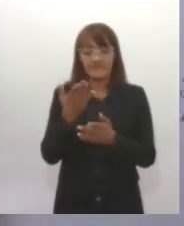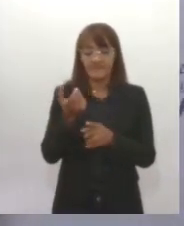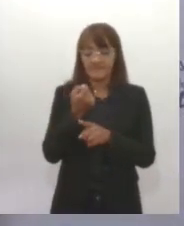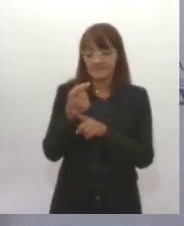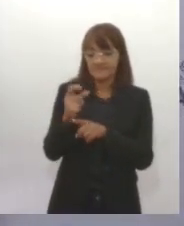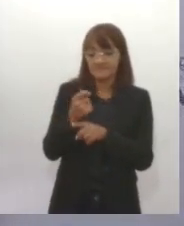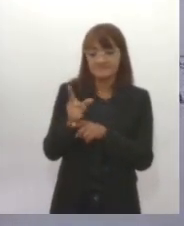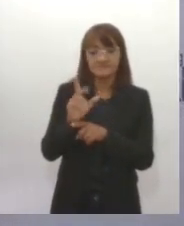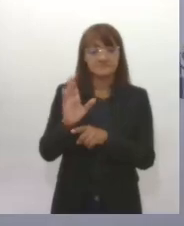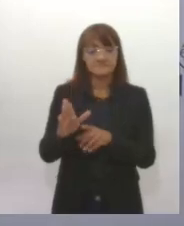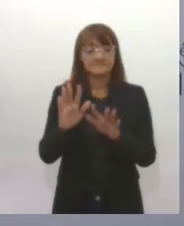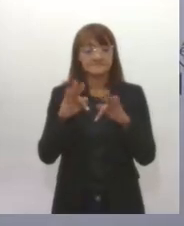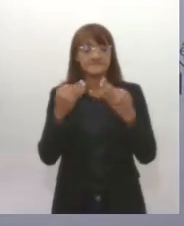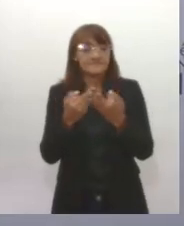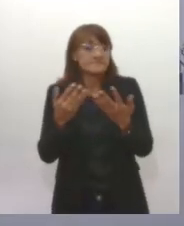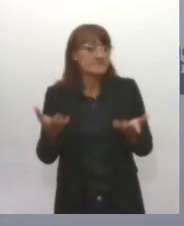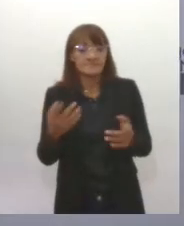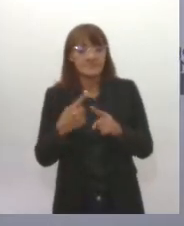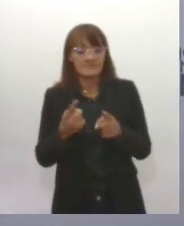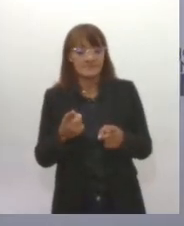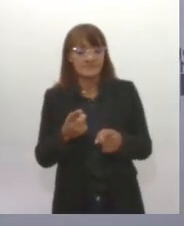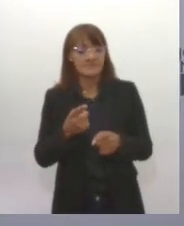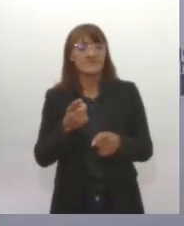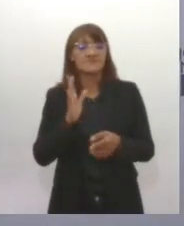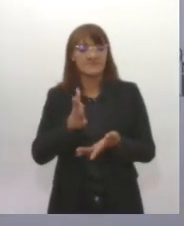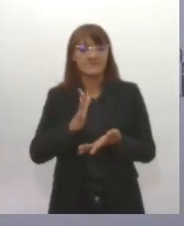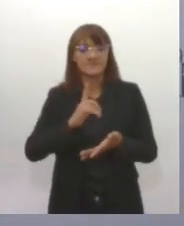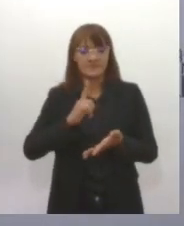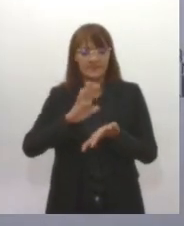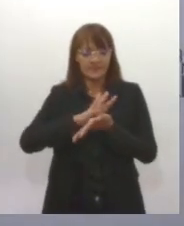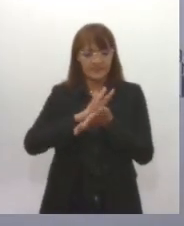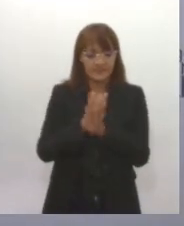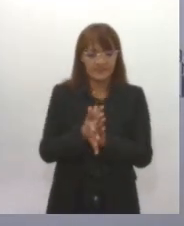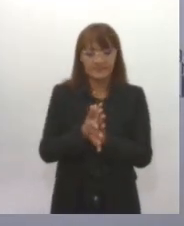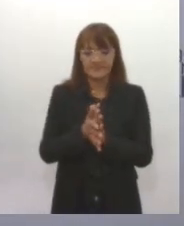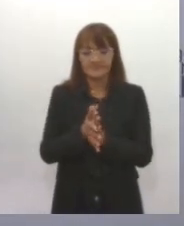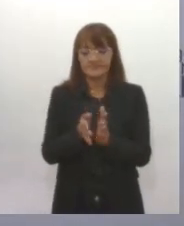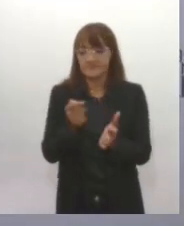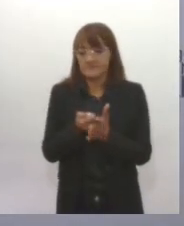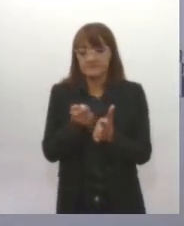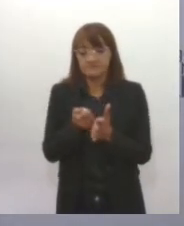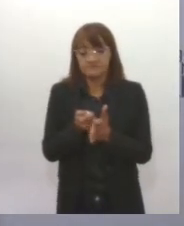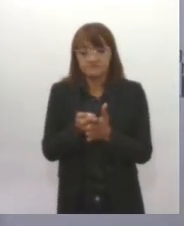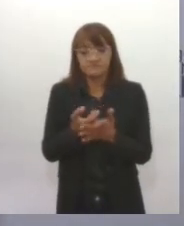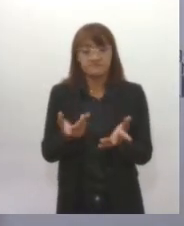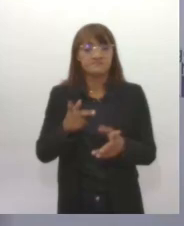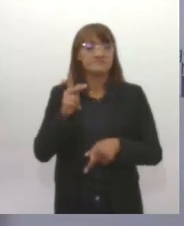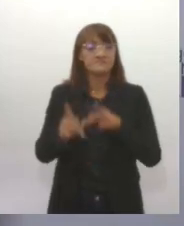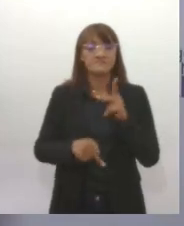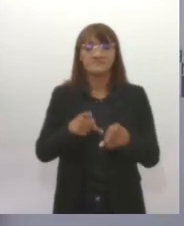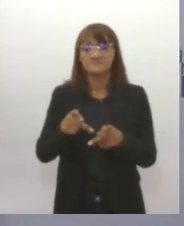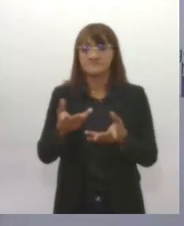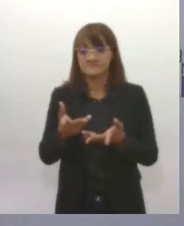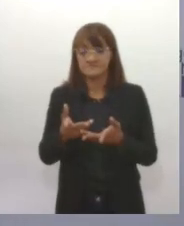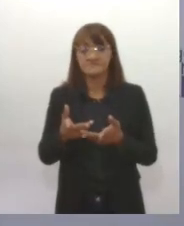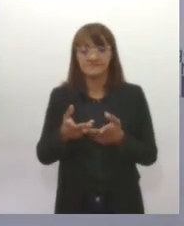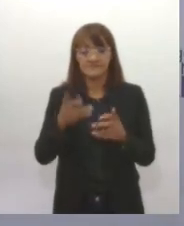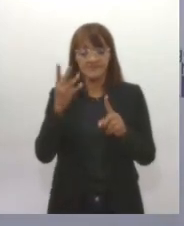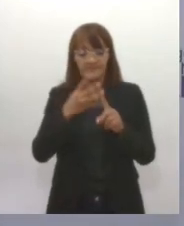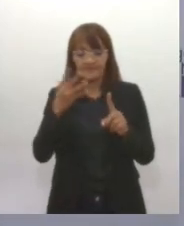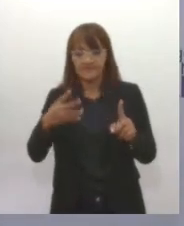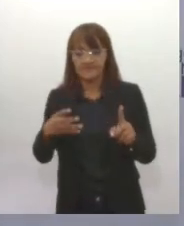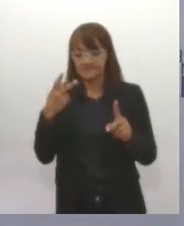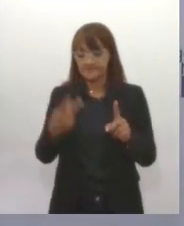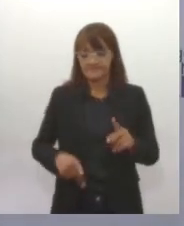do preconceito, né, da opressão que a população LGBT sofre na cidade, e no campo